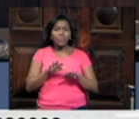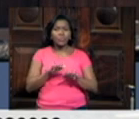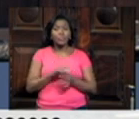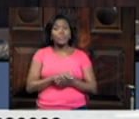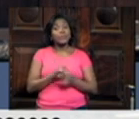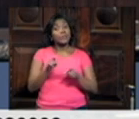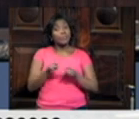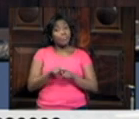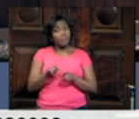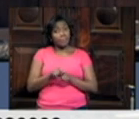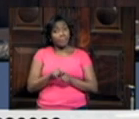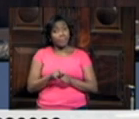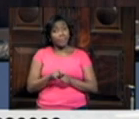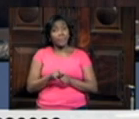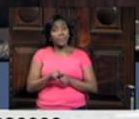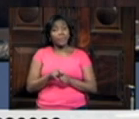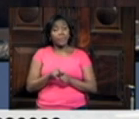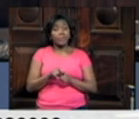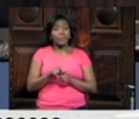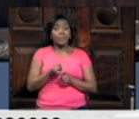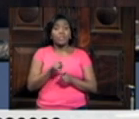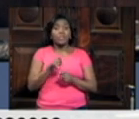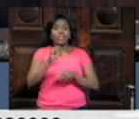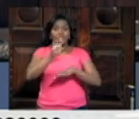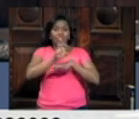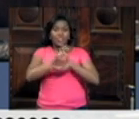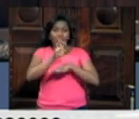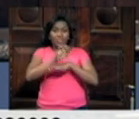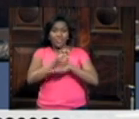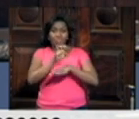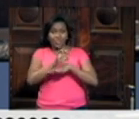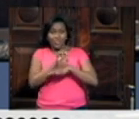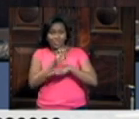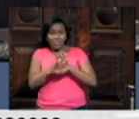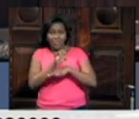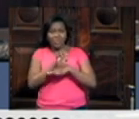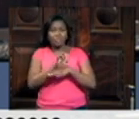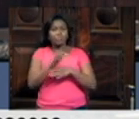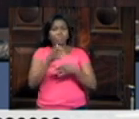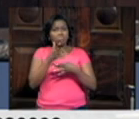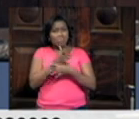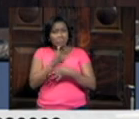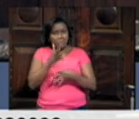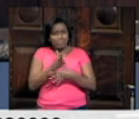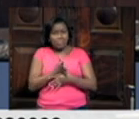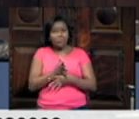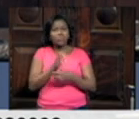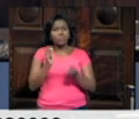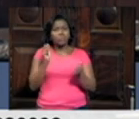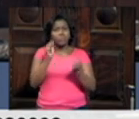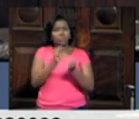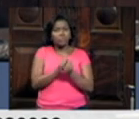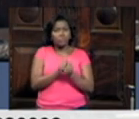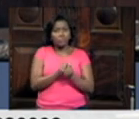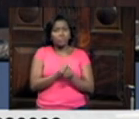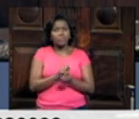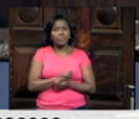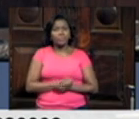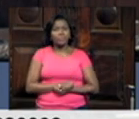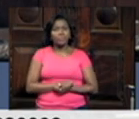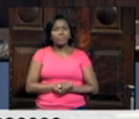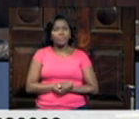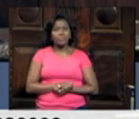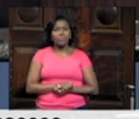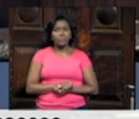é claro, participação do Estado e município do Rio de Janeiro. Pois bem,